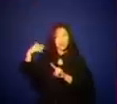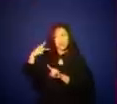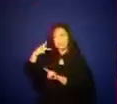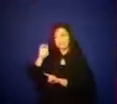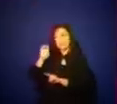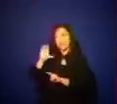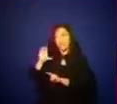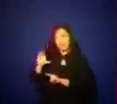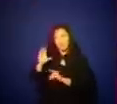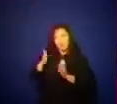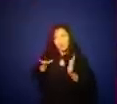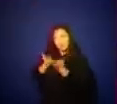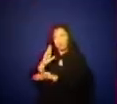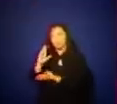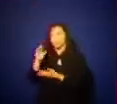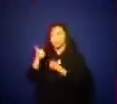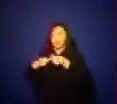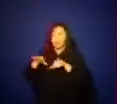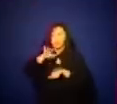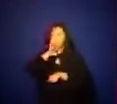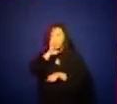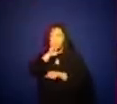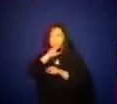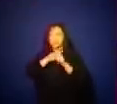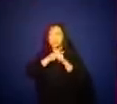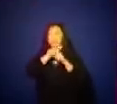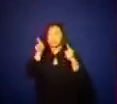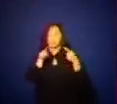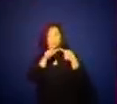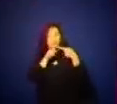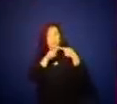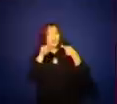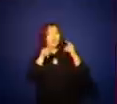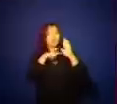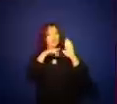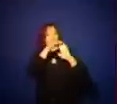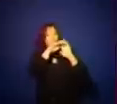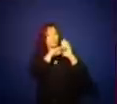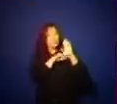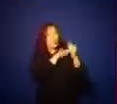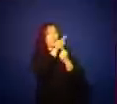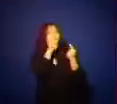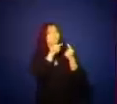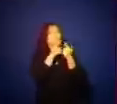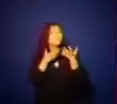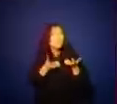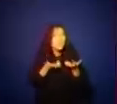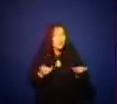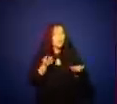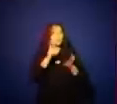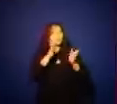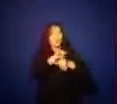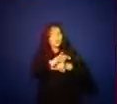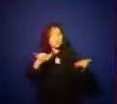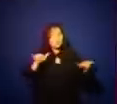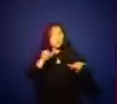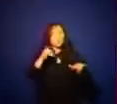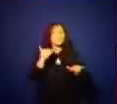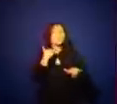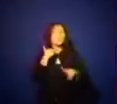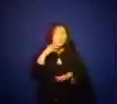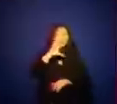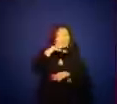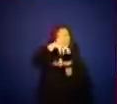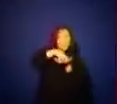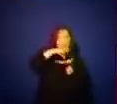está se falando de qual que é o regime de metas e aqui eu acho muito importante você ontem já passou a visão Banco Central